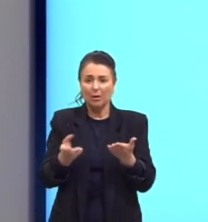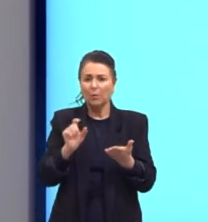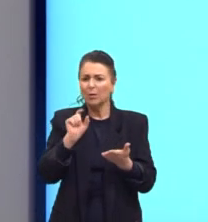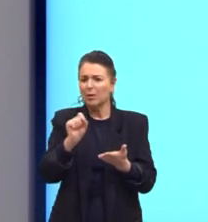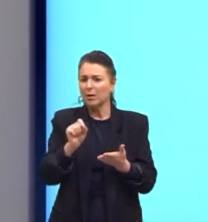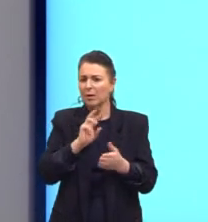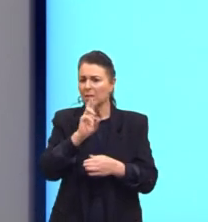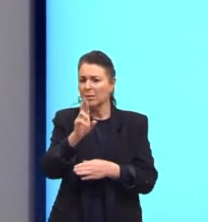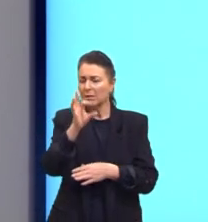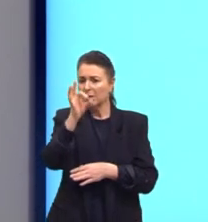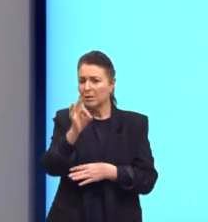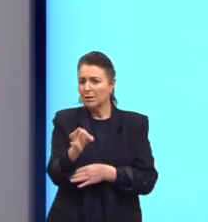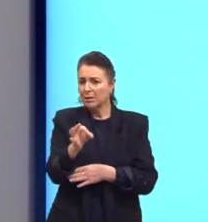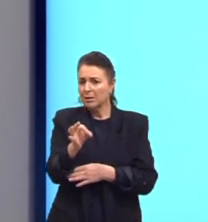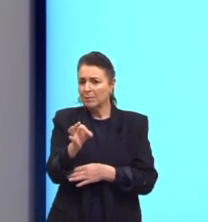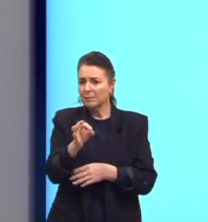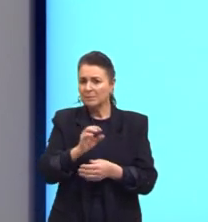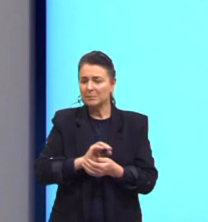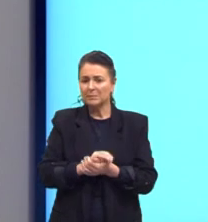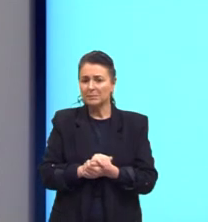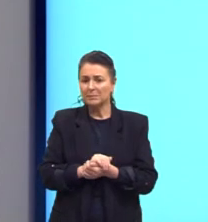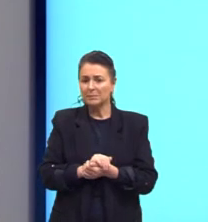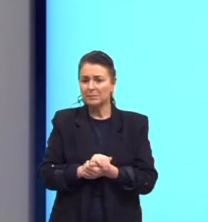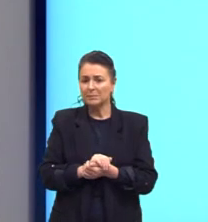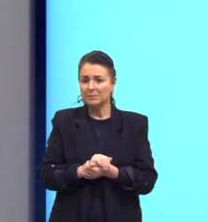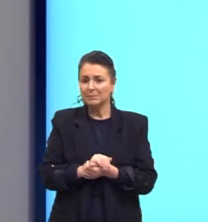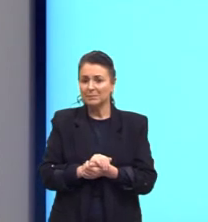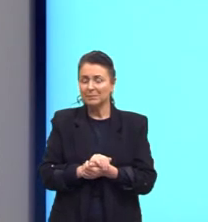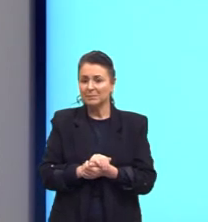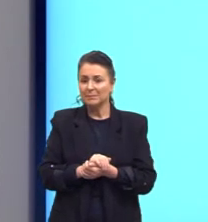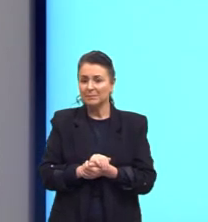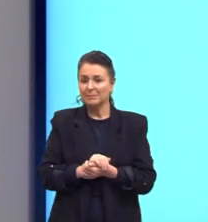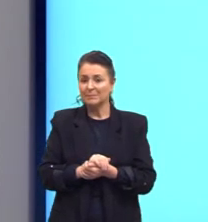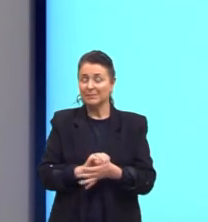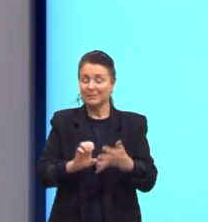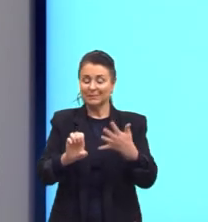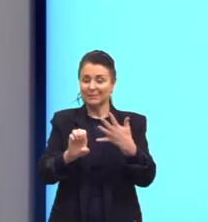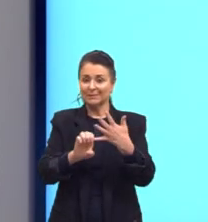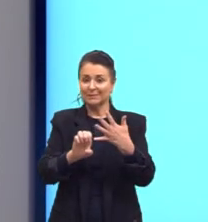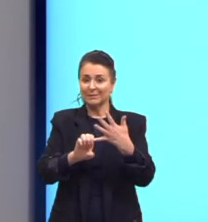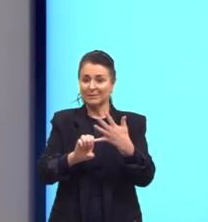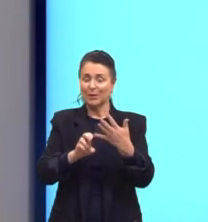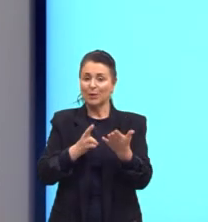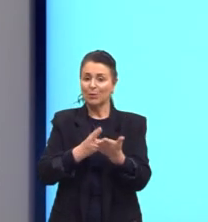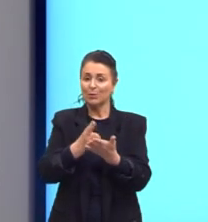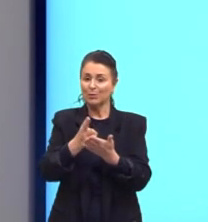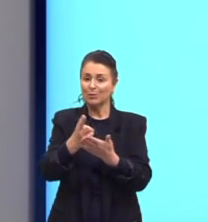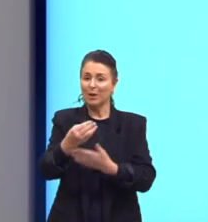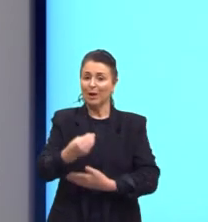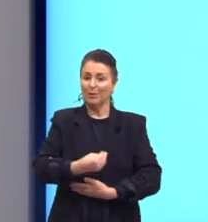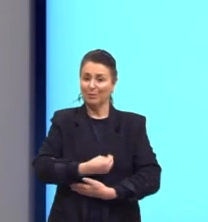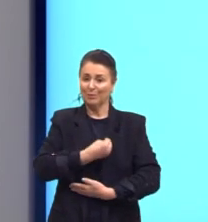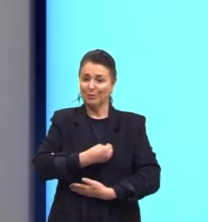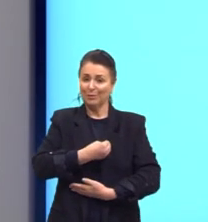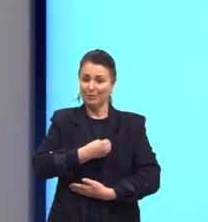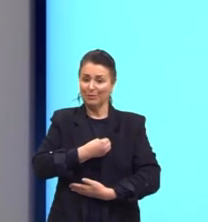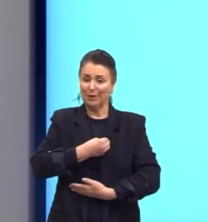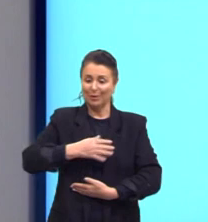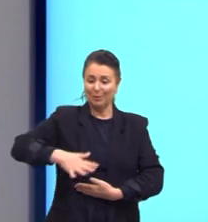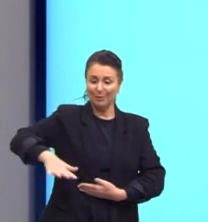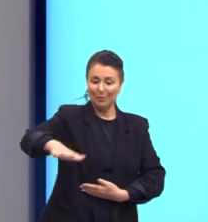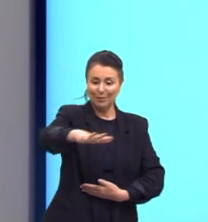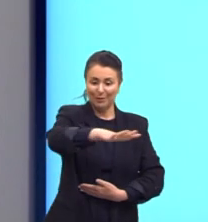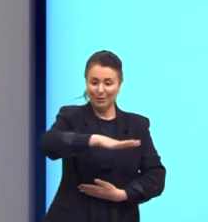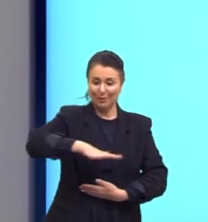respondem que hora é para ir então sobreviver às pressões seletivas do